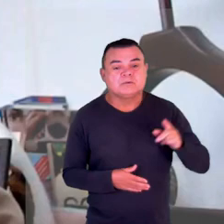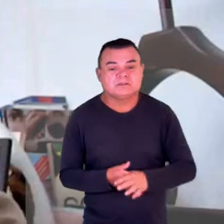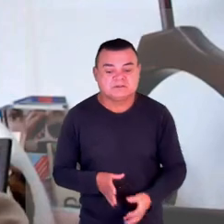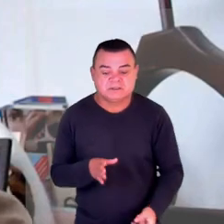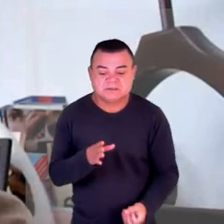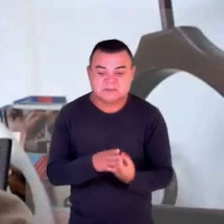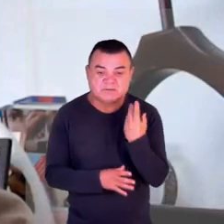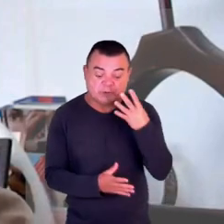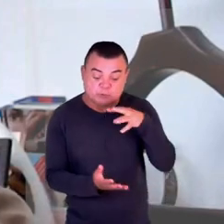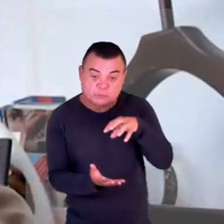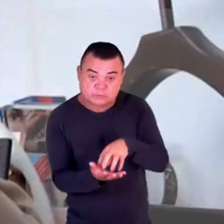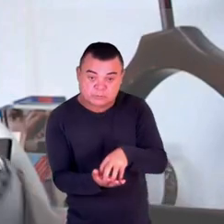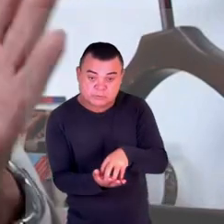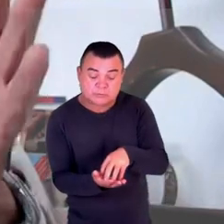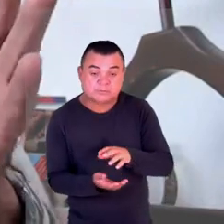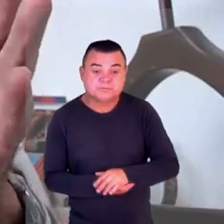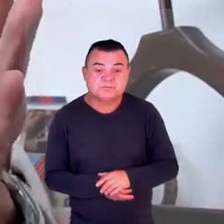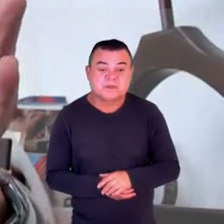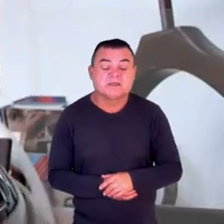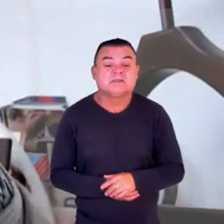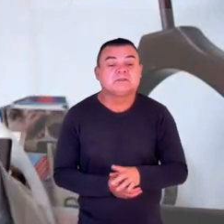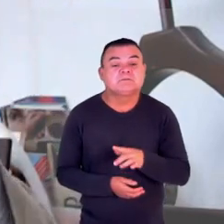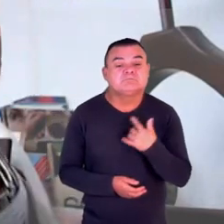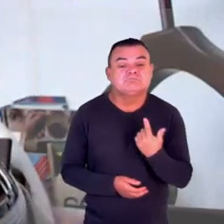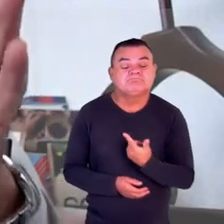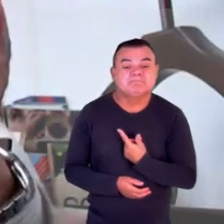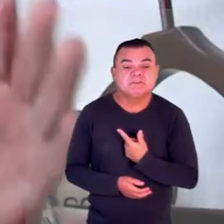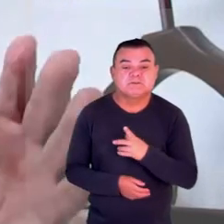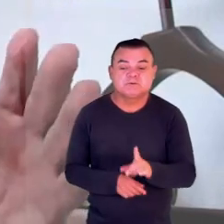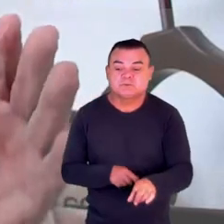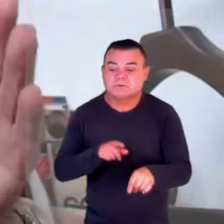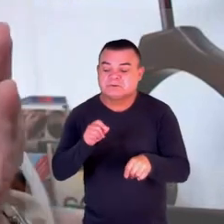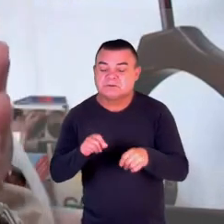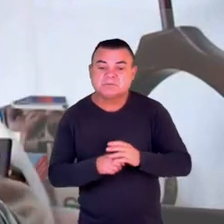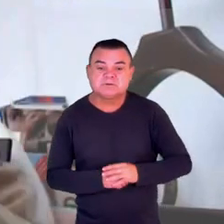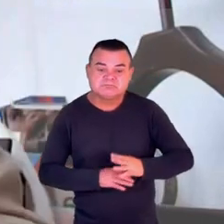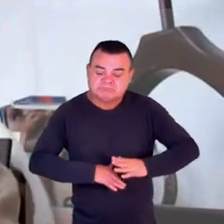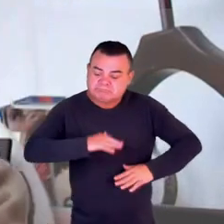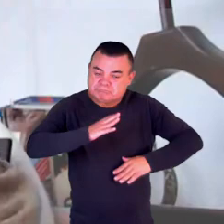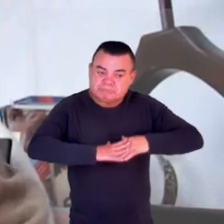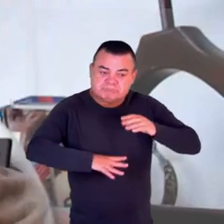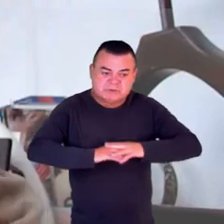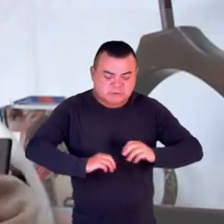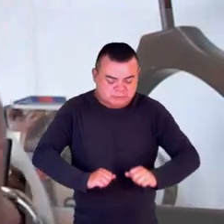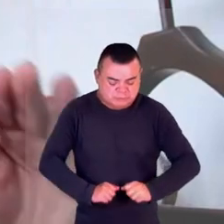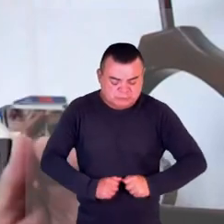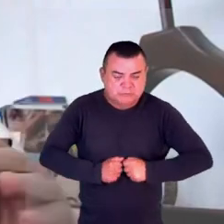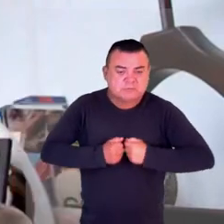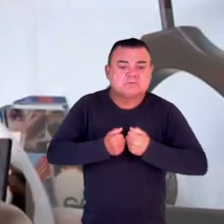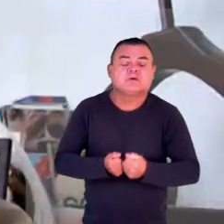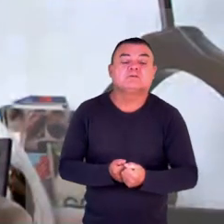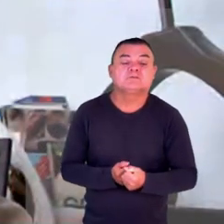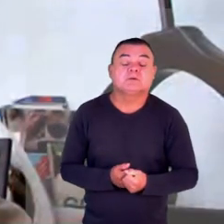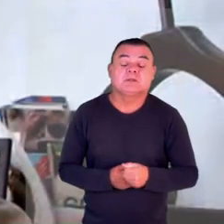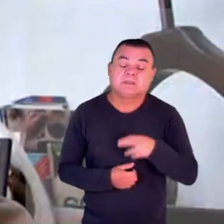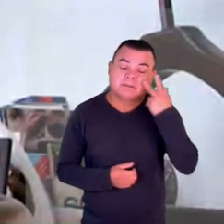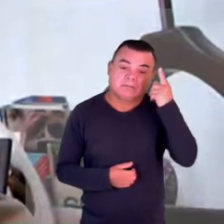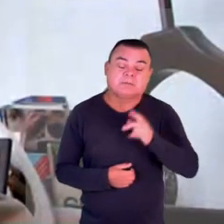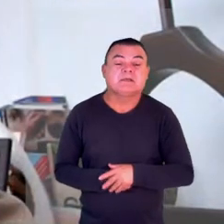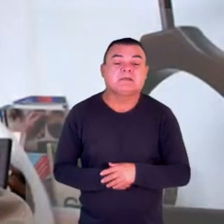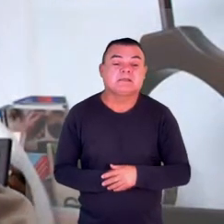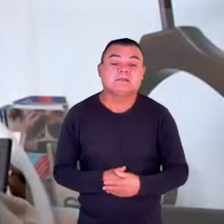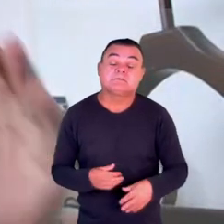núcleo nós eh optamos por desenvolver esforços nesse sentido da Adesão dos Municípios ao